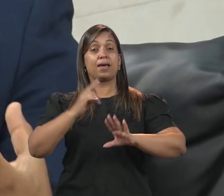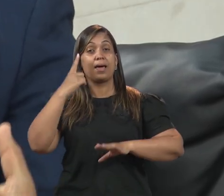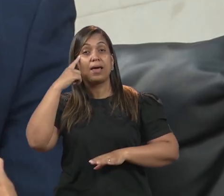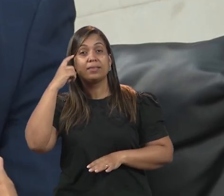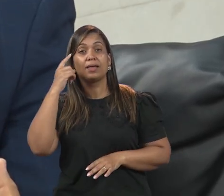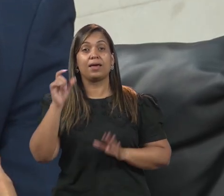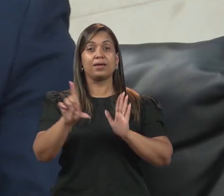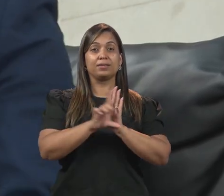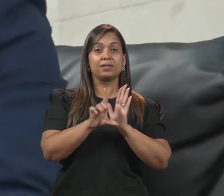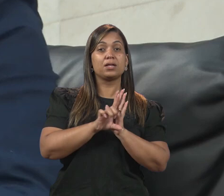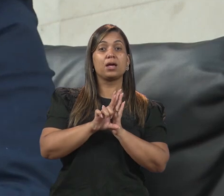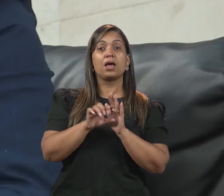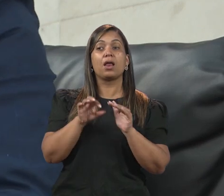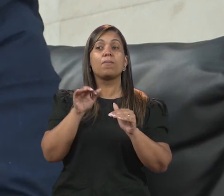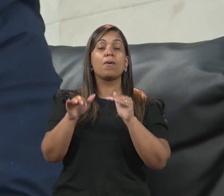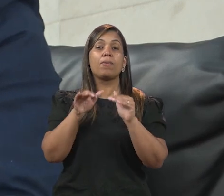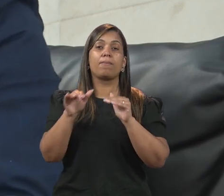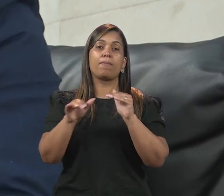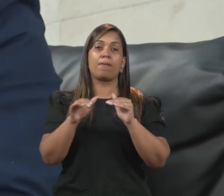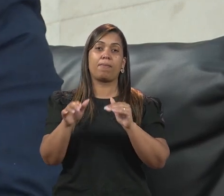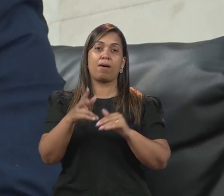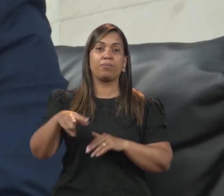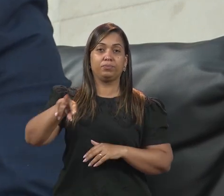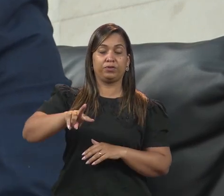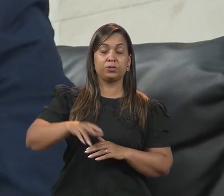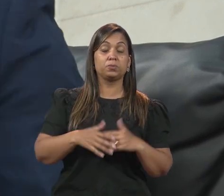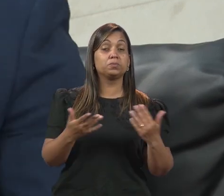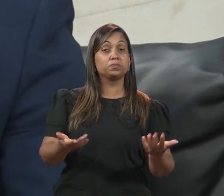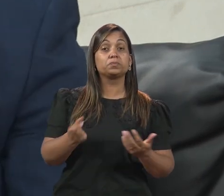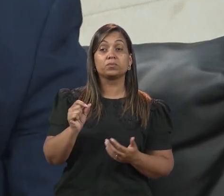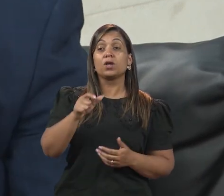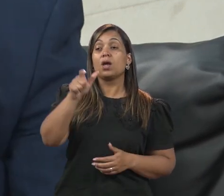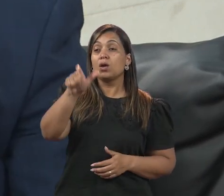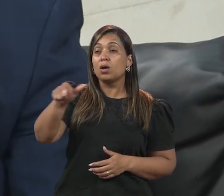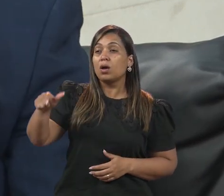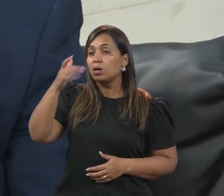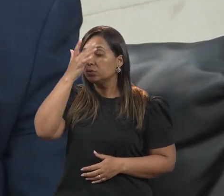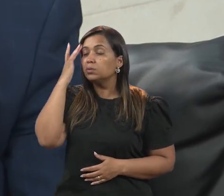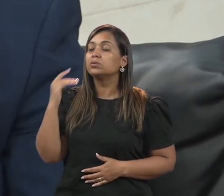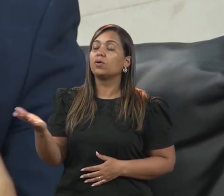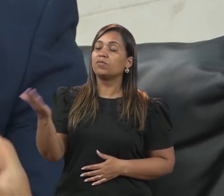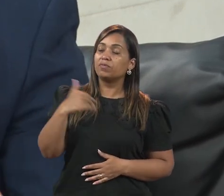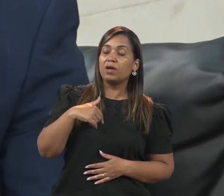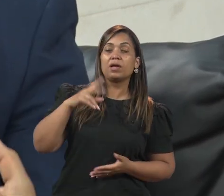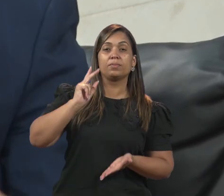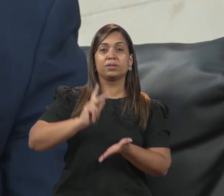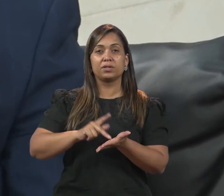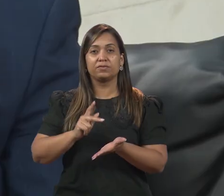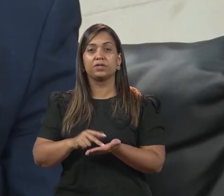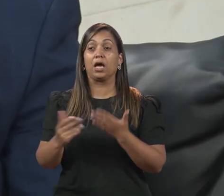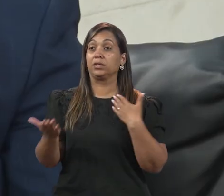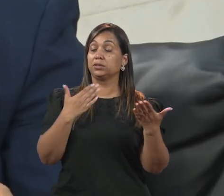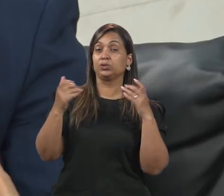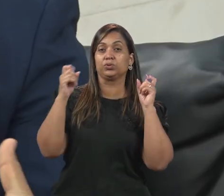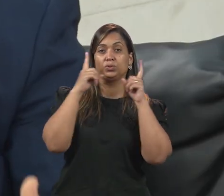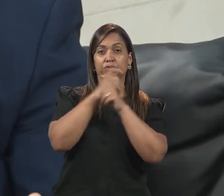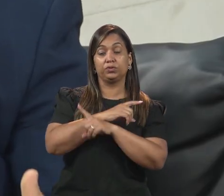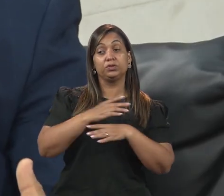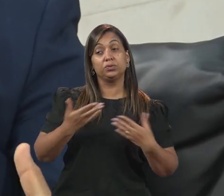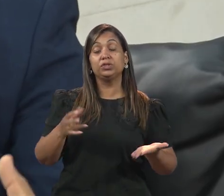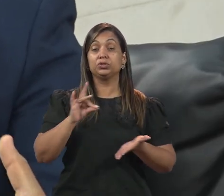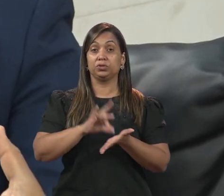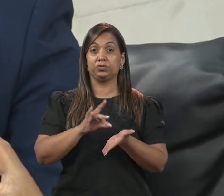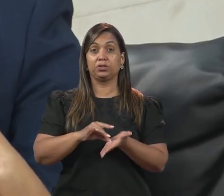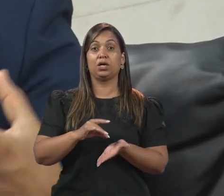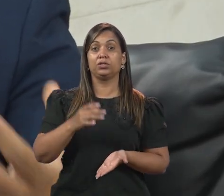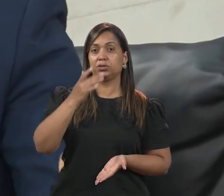essa mobilização ao inverso, eu posso dizer assim. É trazer os homens para essa realidade, para a discussão tão difícil. E, de fato,